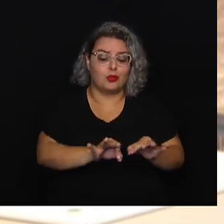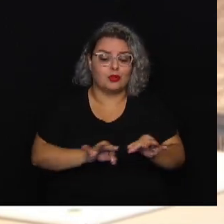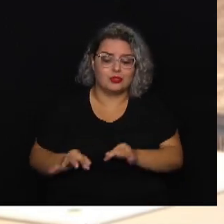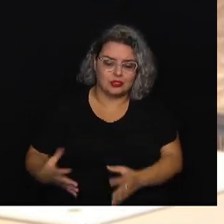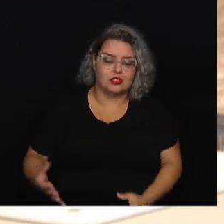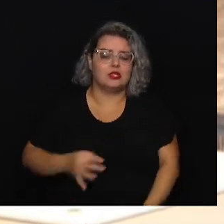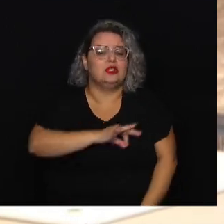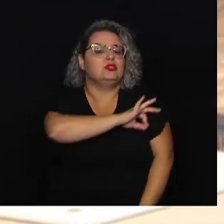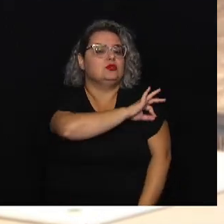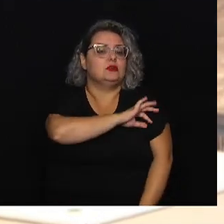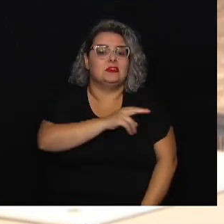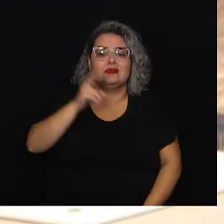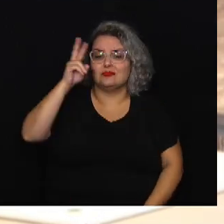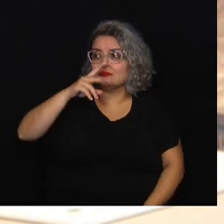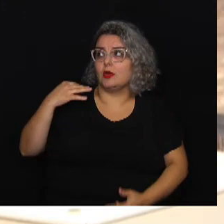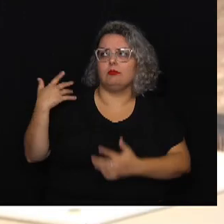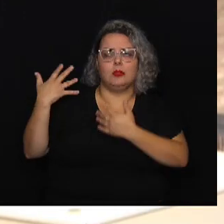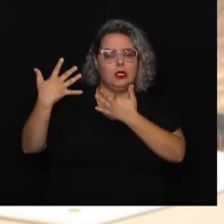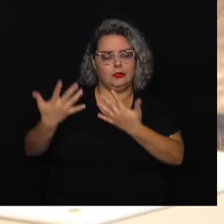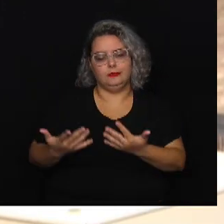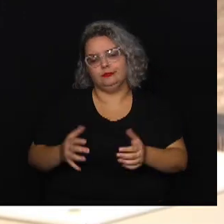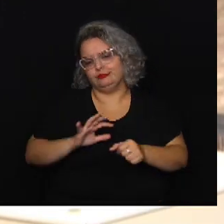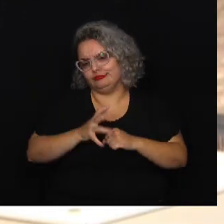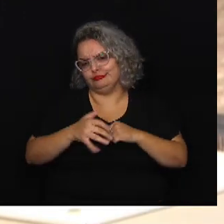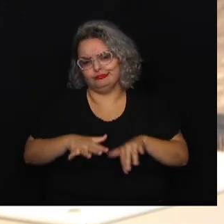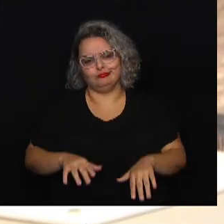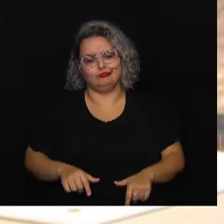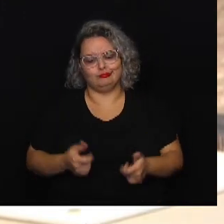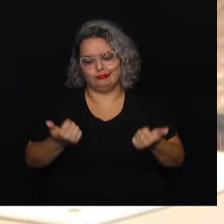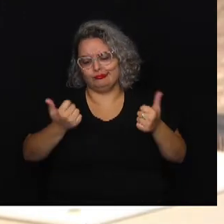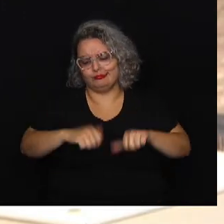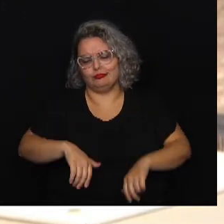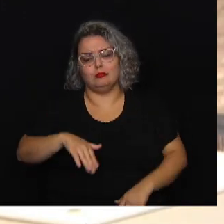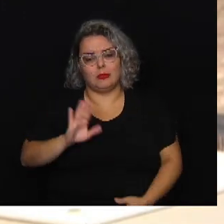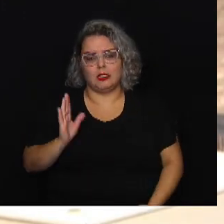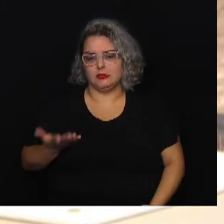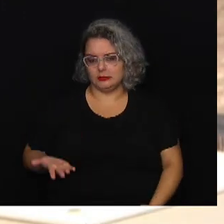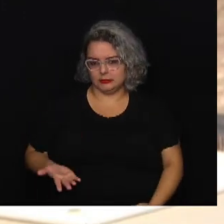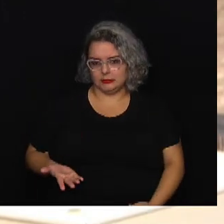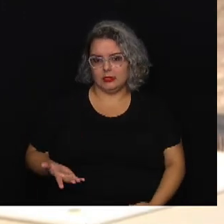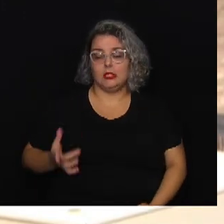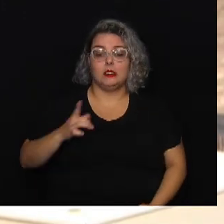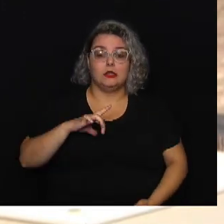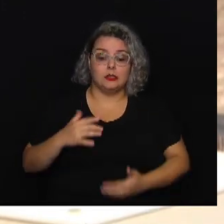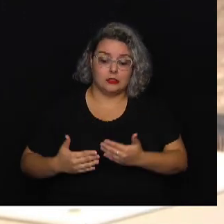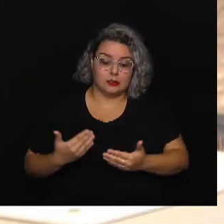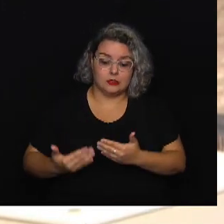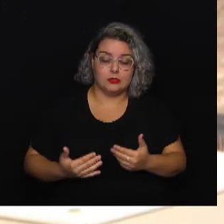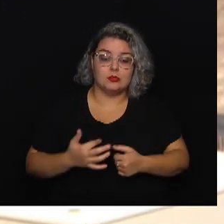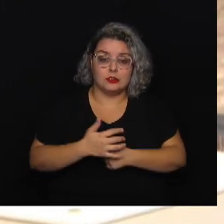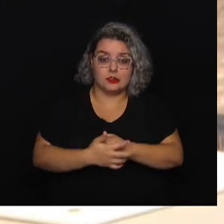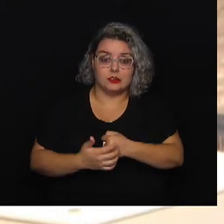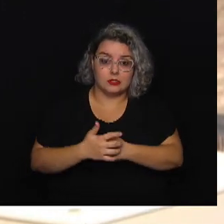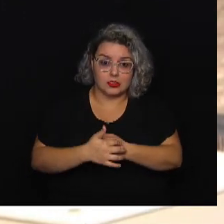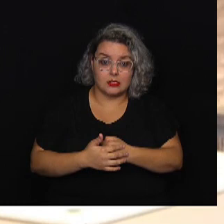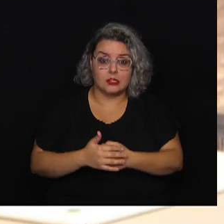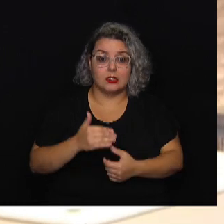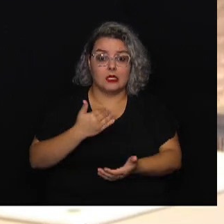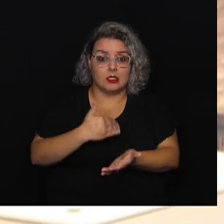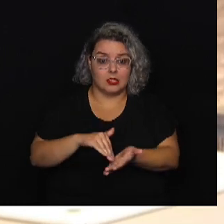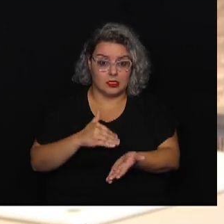em Campinas. E agora com a pandemia a coisa piorou. Então, apesar de ter um processo de digitalização na